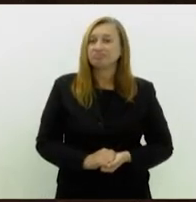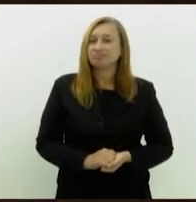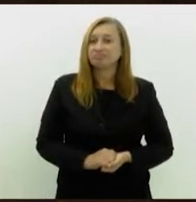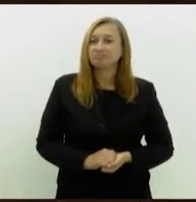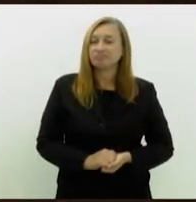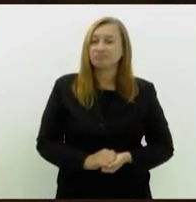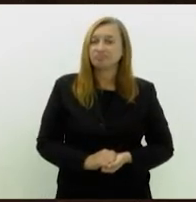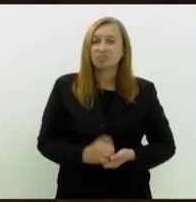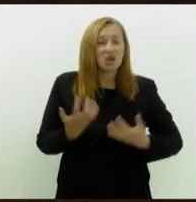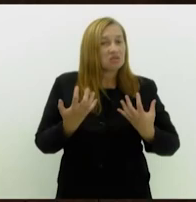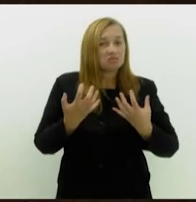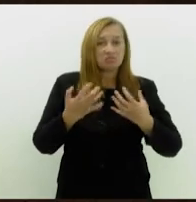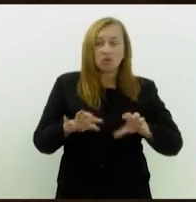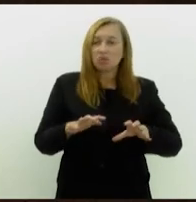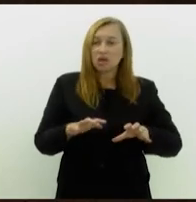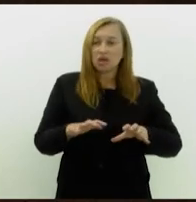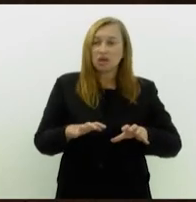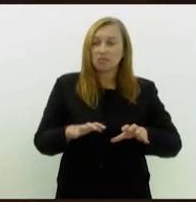o sistema